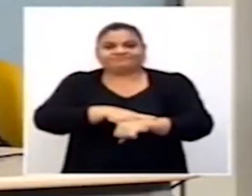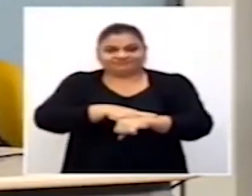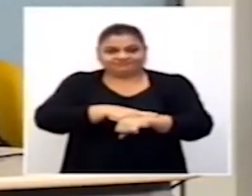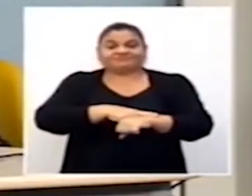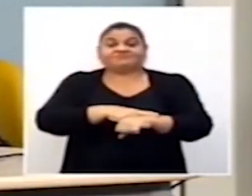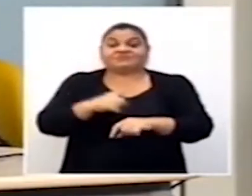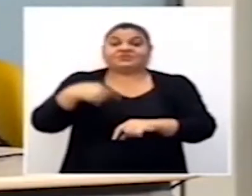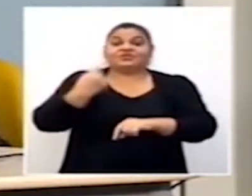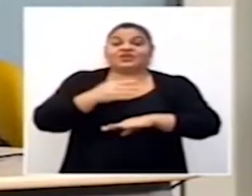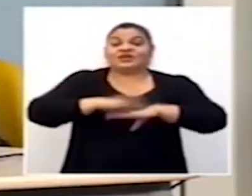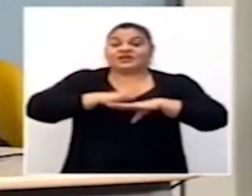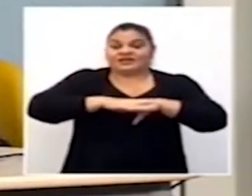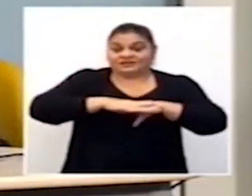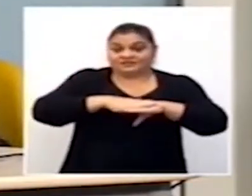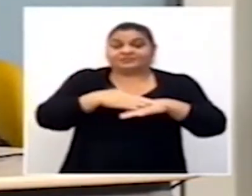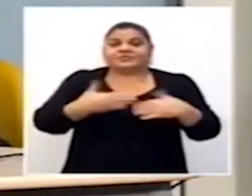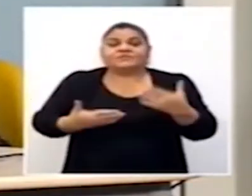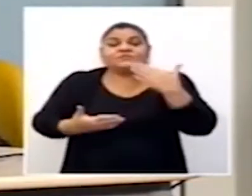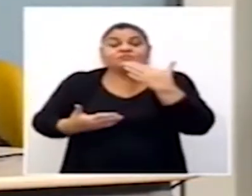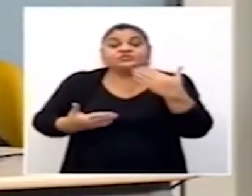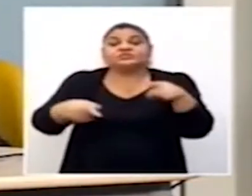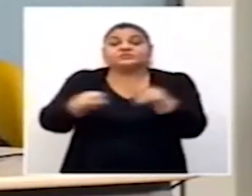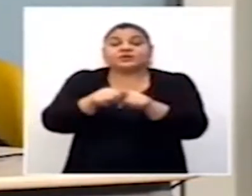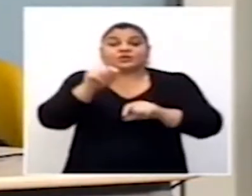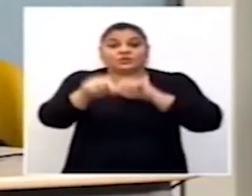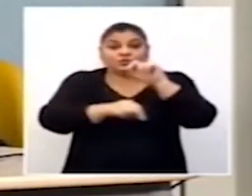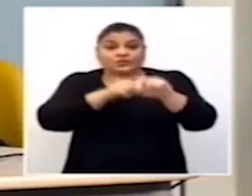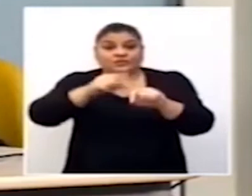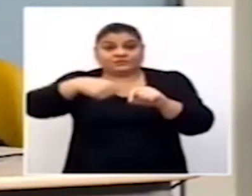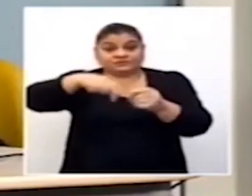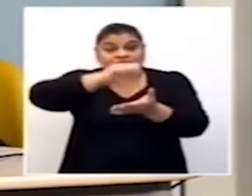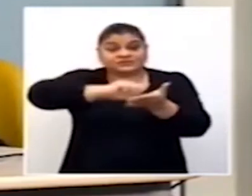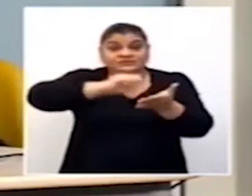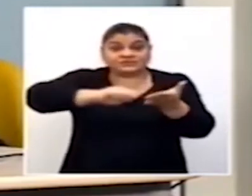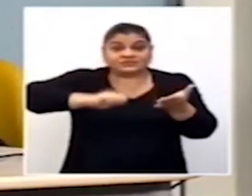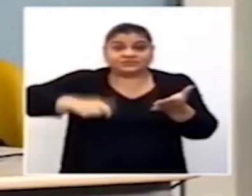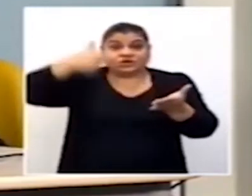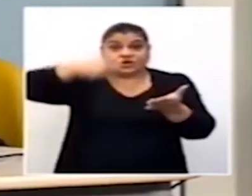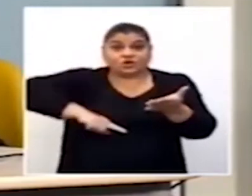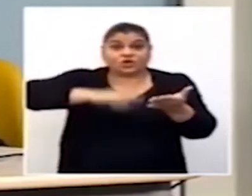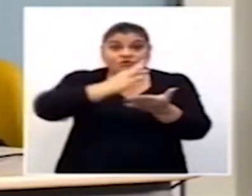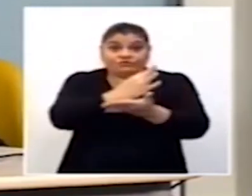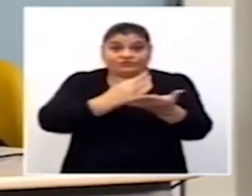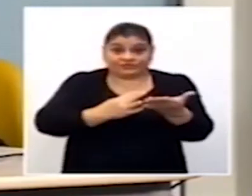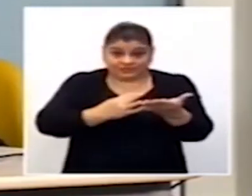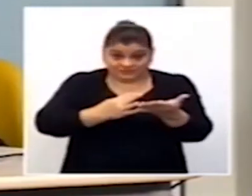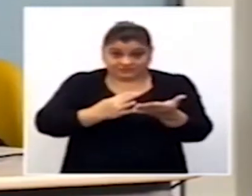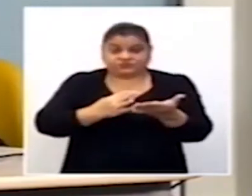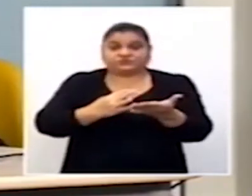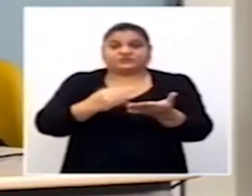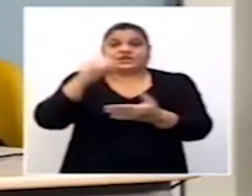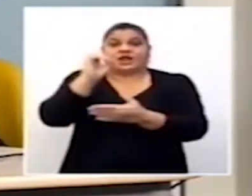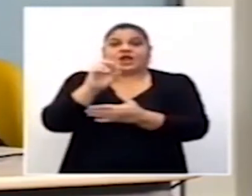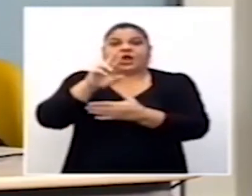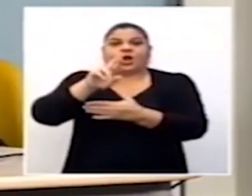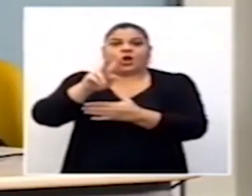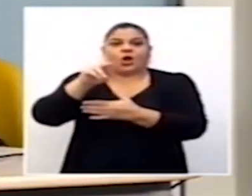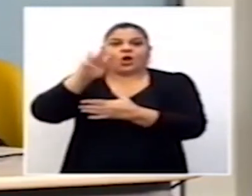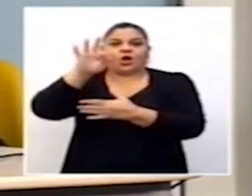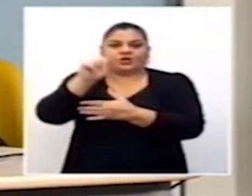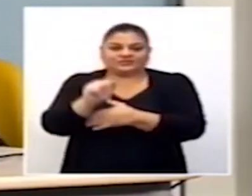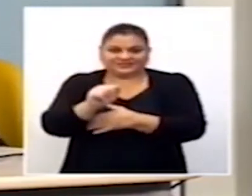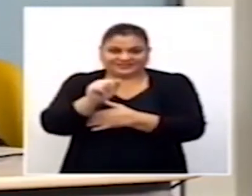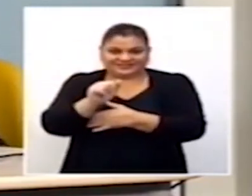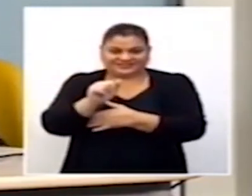de nós fazemos E aí eu vou pedir também para você se inscreverem este texto da horta do Frederico tá